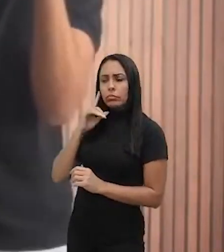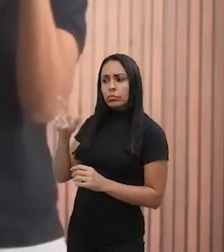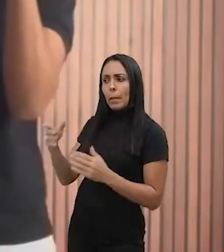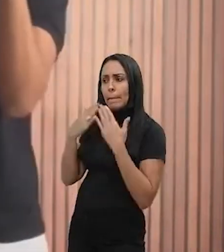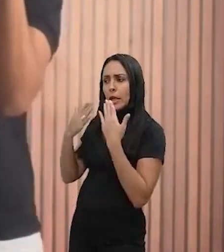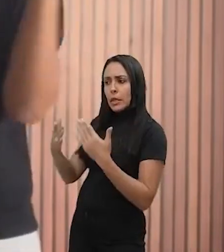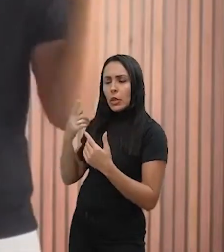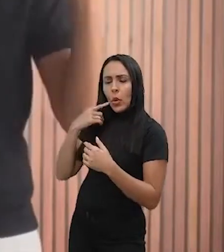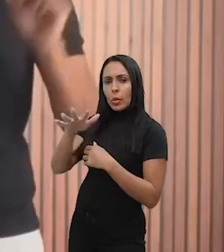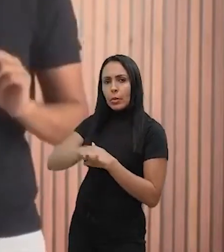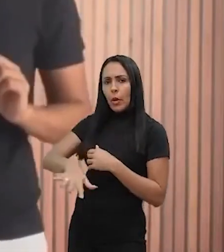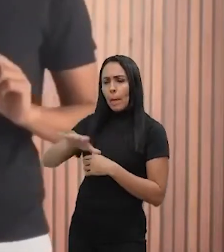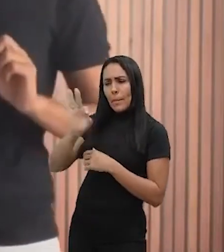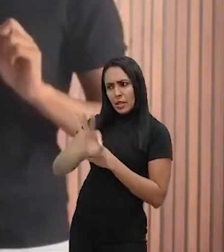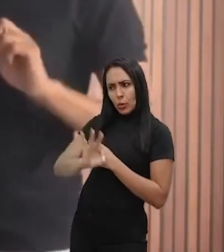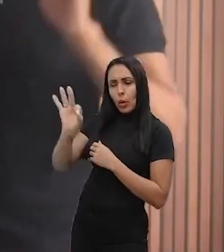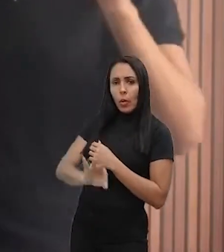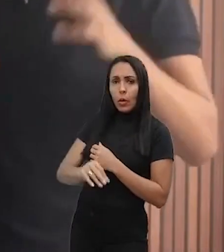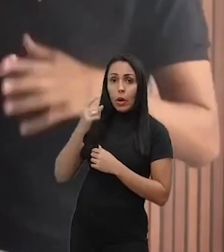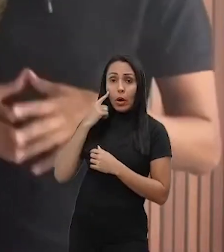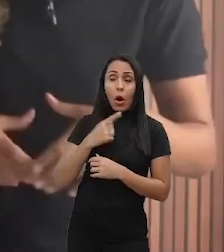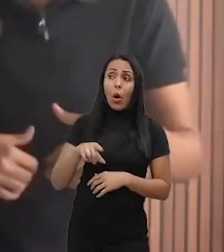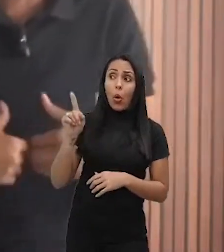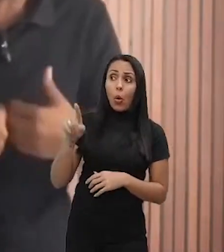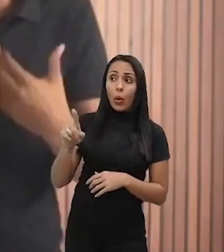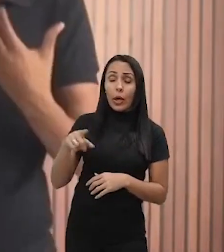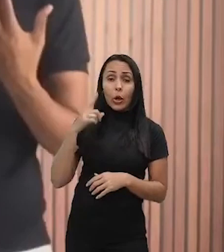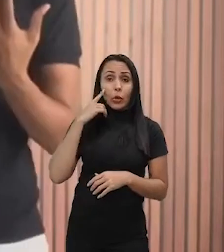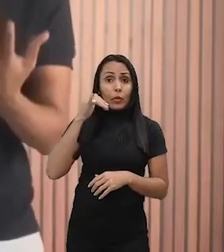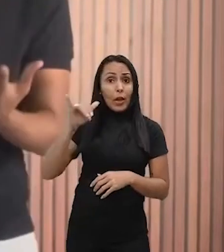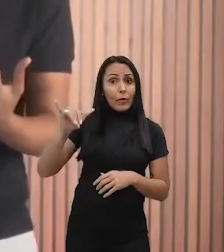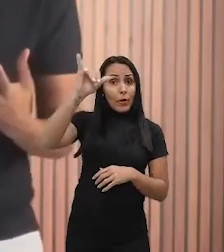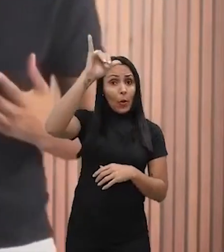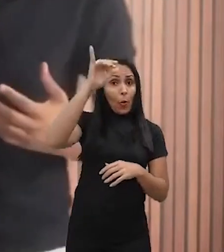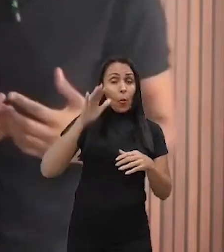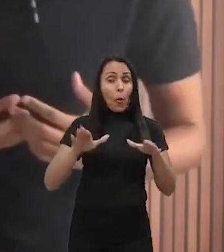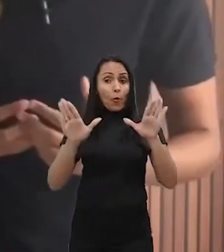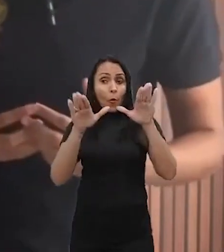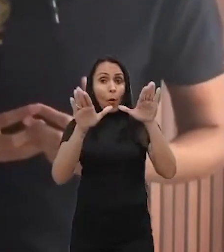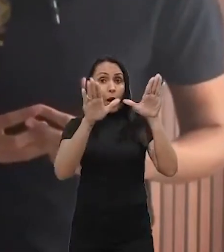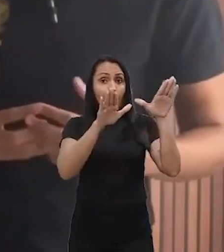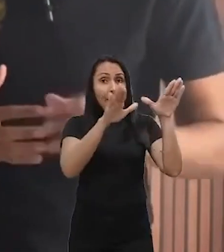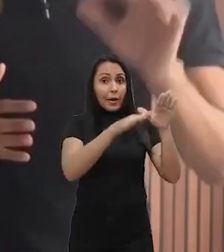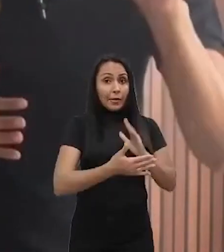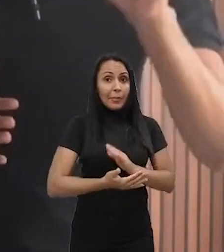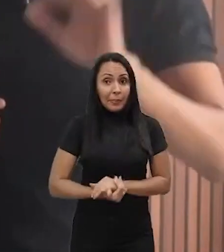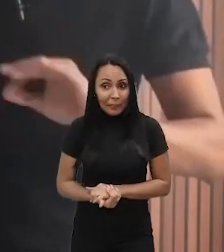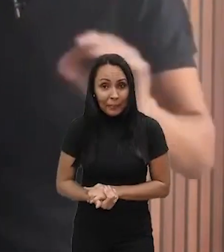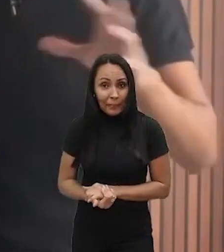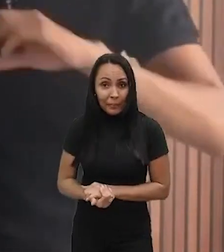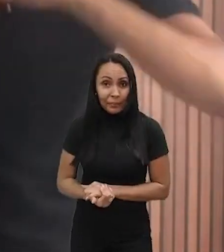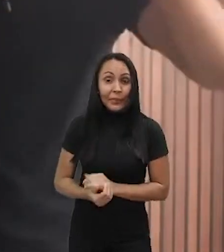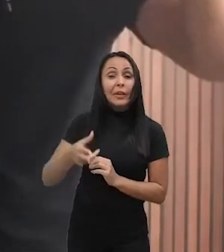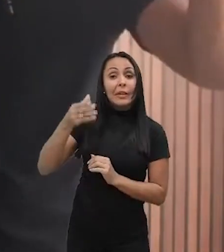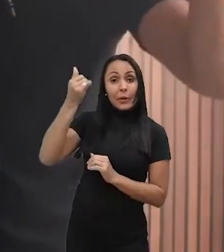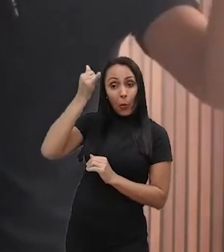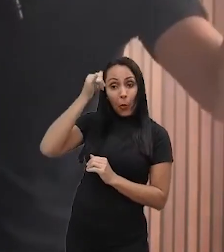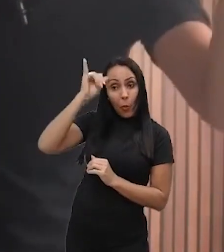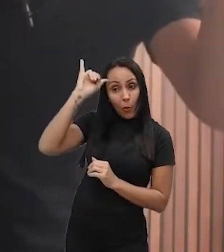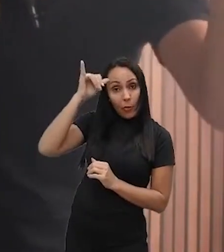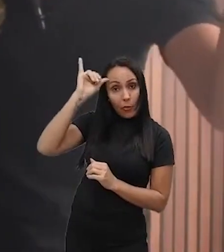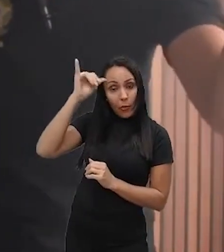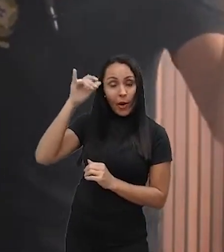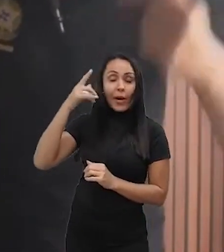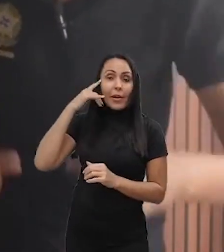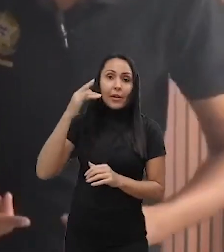galera um percentualzinho. Olha, tu vai ver um boi voar. A galera disse, um boi voar? Nossa, eu disse, vou fazer um boi voar, porque todo administrador, ele é assim,